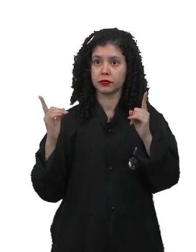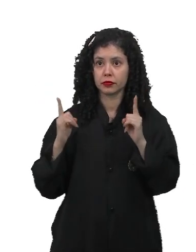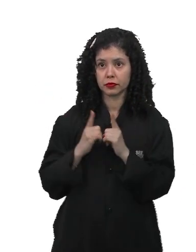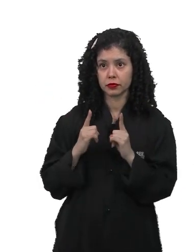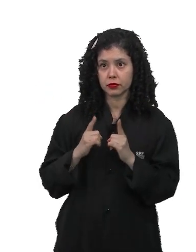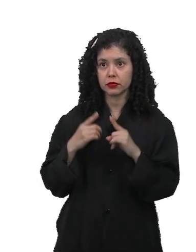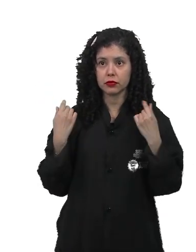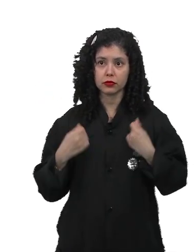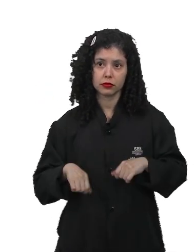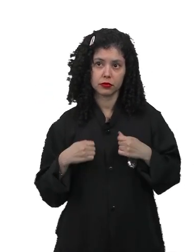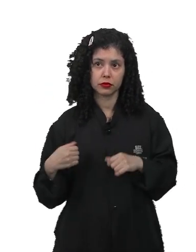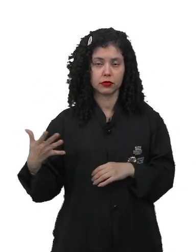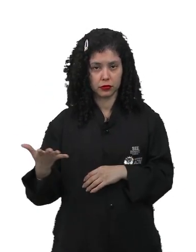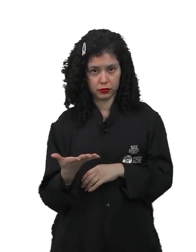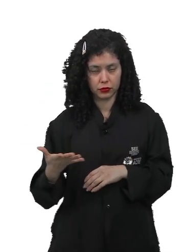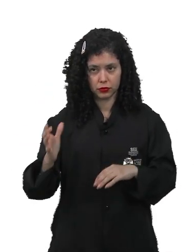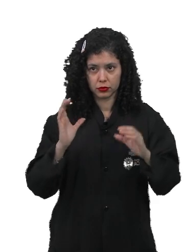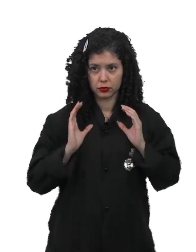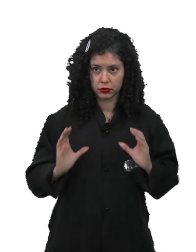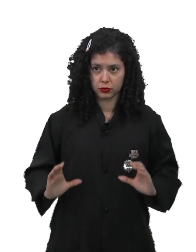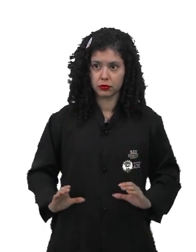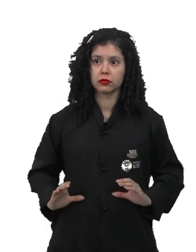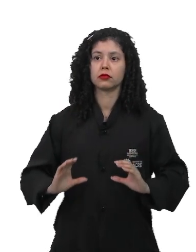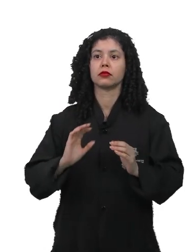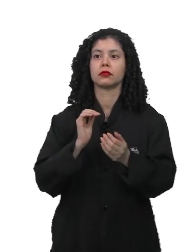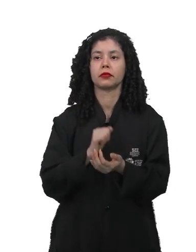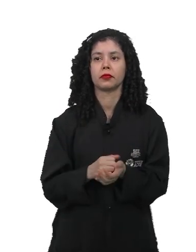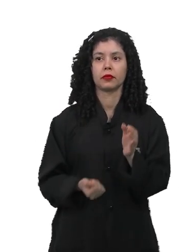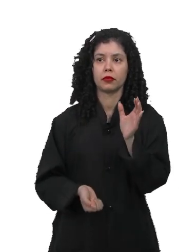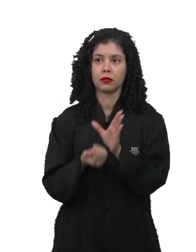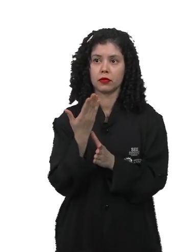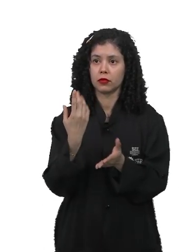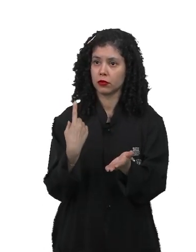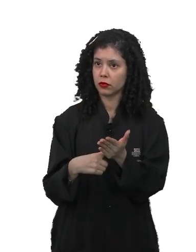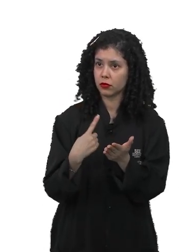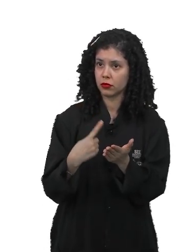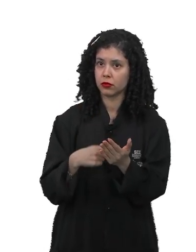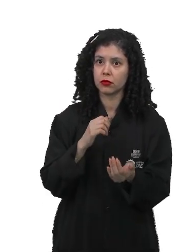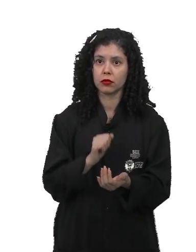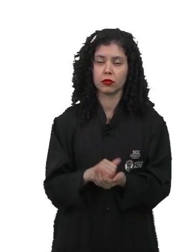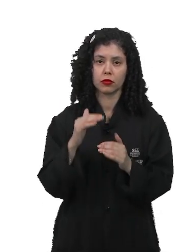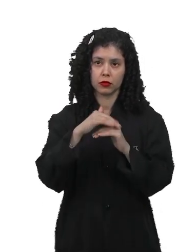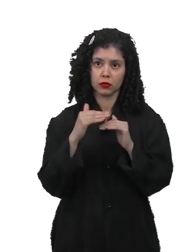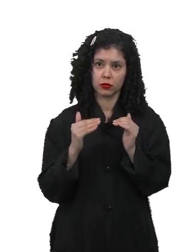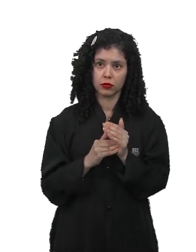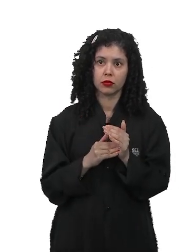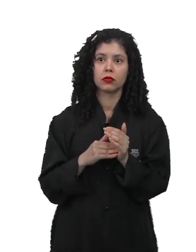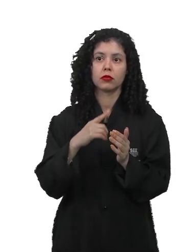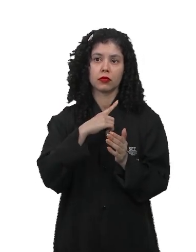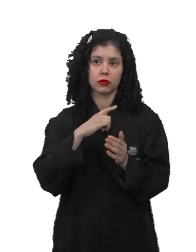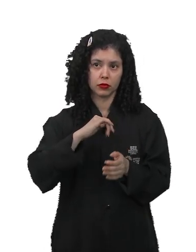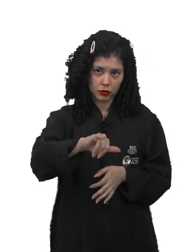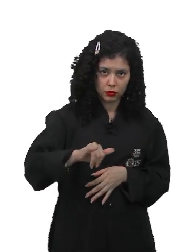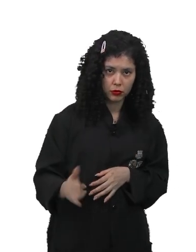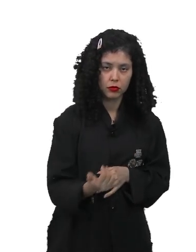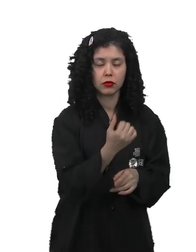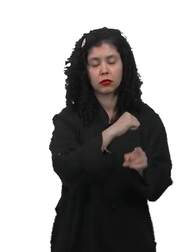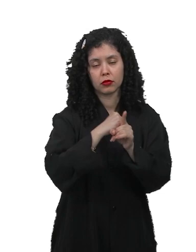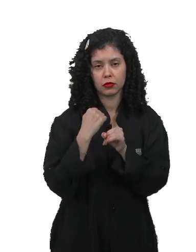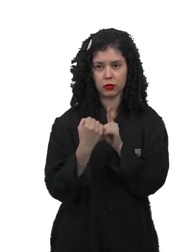visam atender às necessidades básicas dos cidadãos e criar condições para que todos